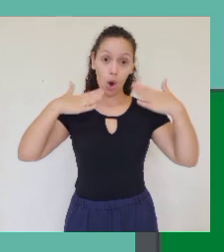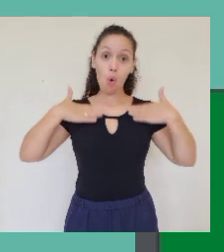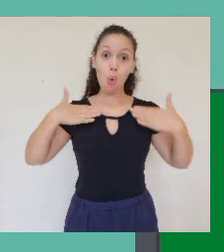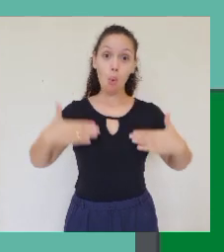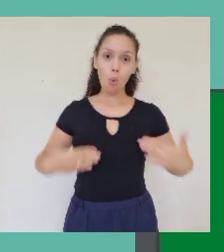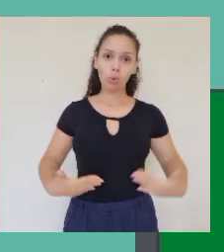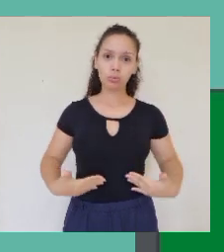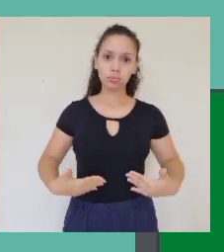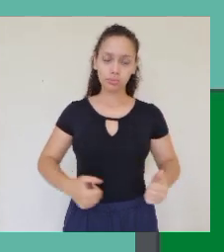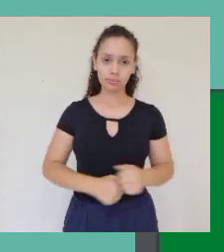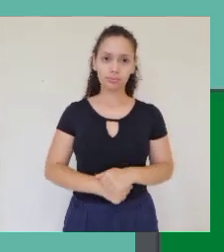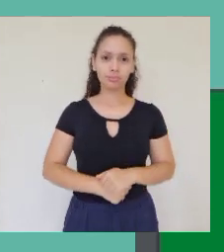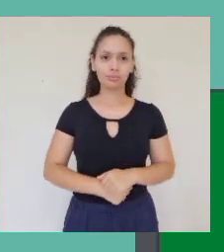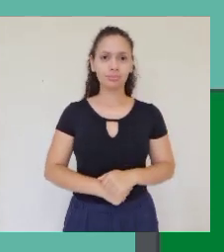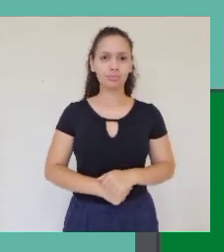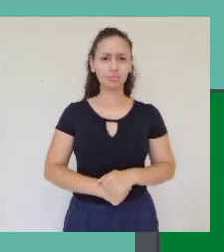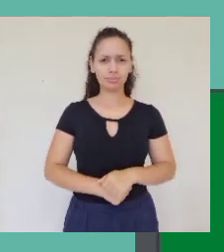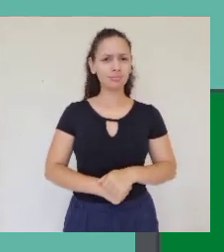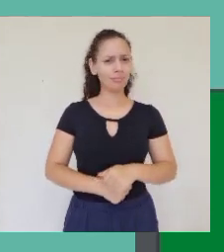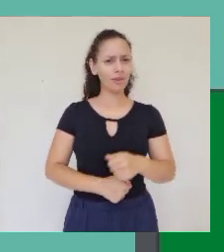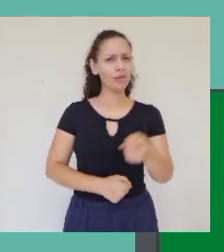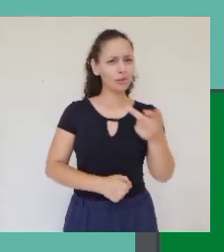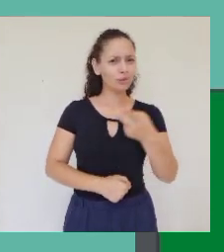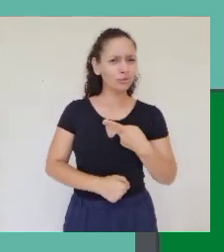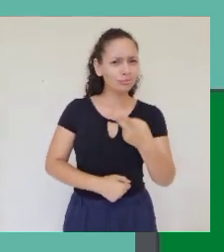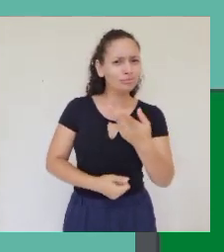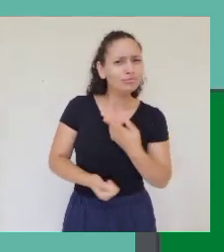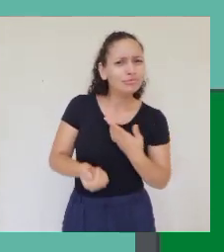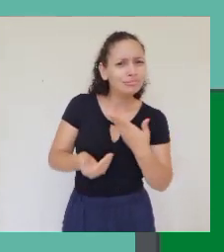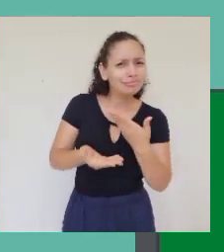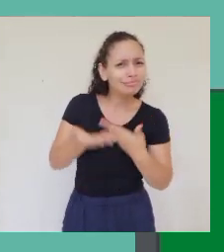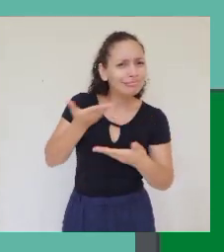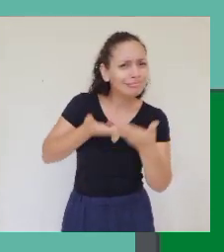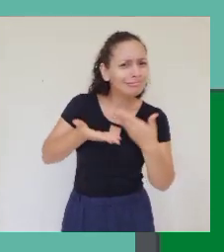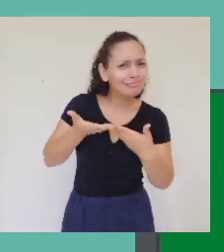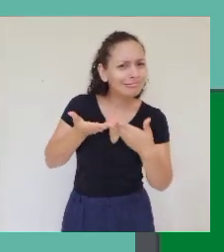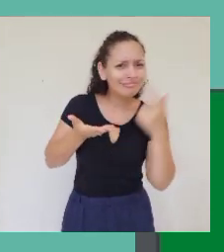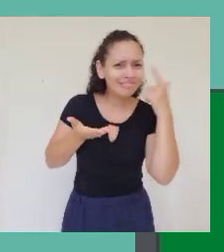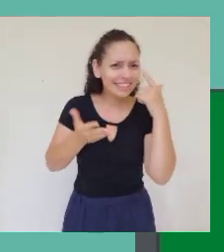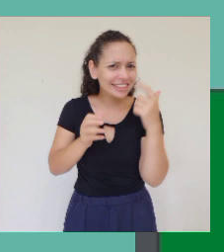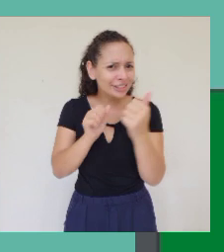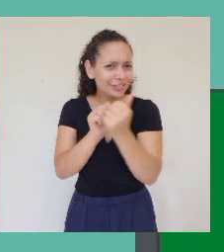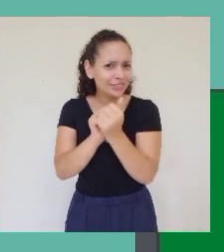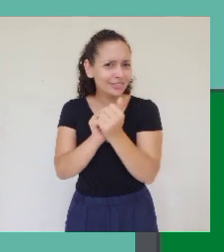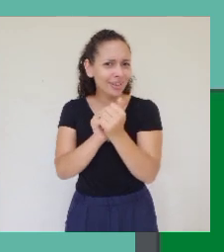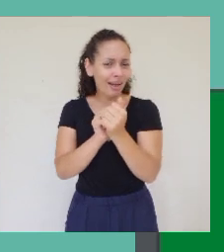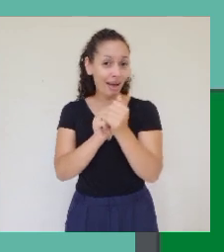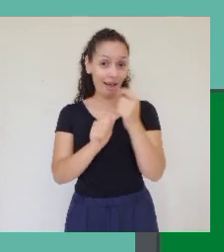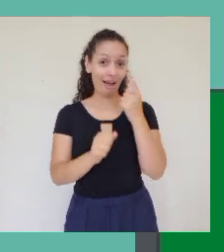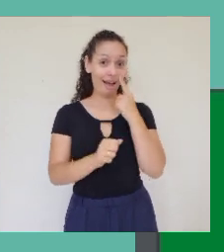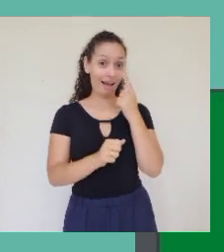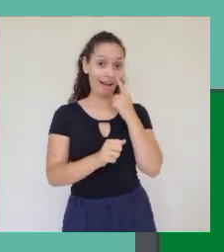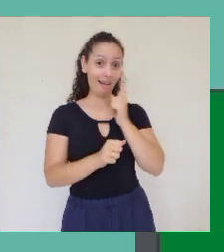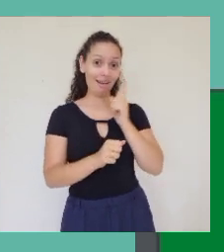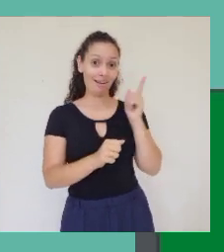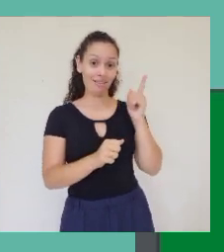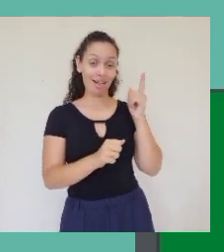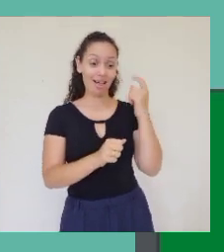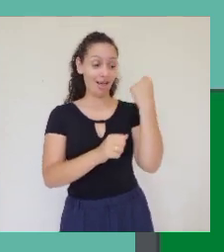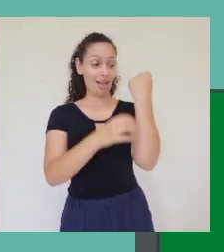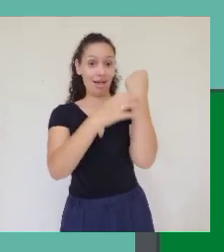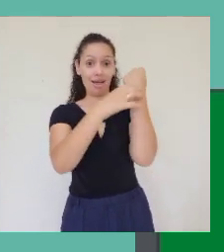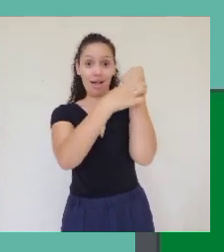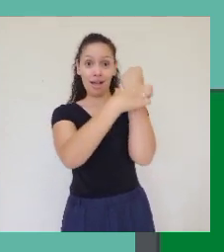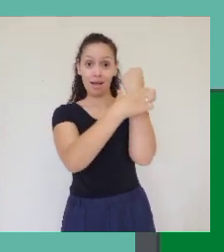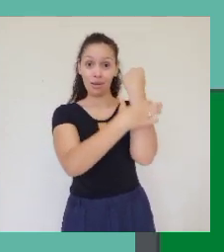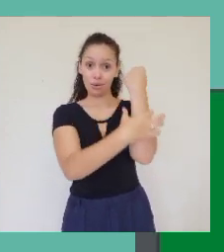vocês me ajudem a pensar um pouco, tá? Então aqui está a coluna vertebral de um ser humano com as curvaturas